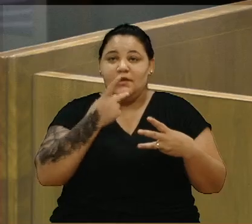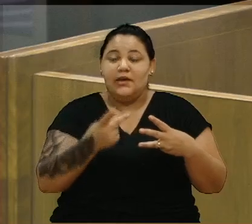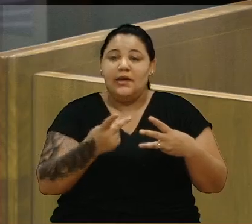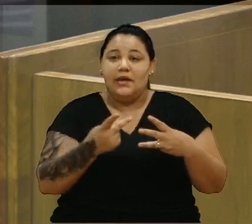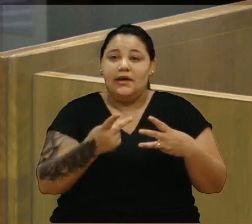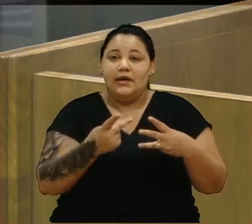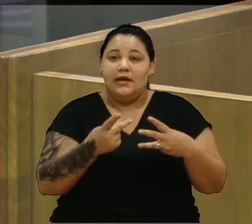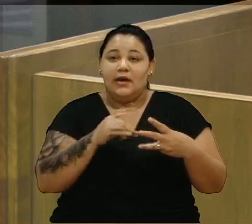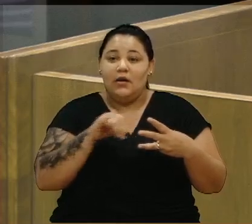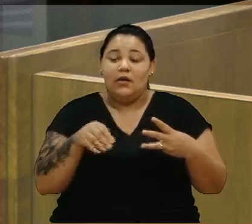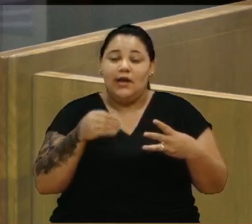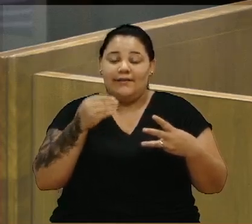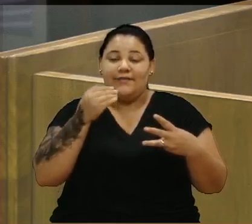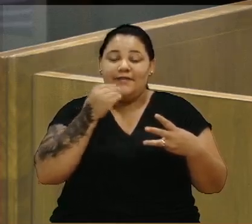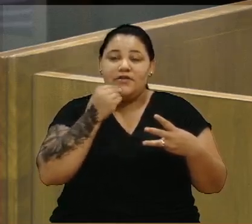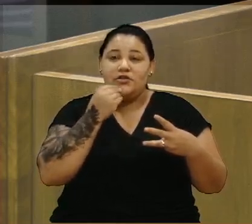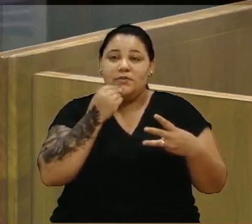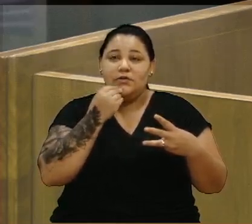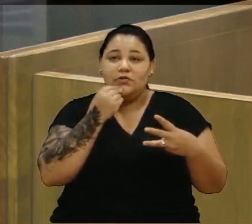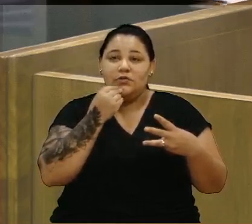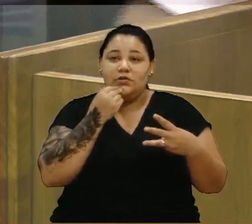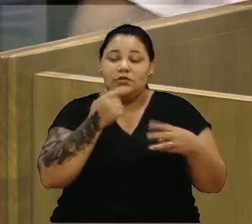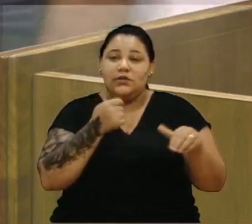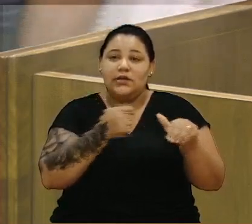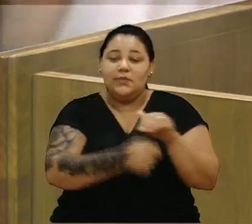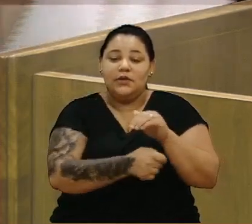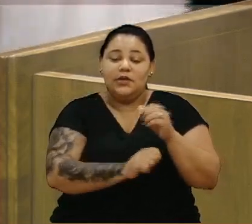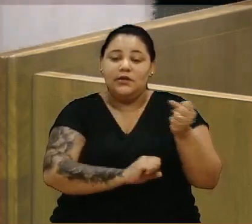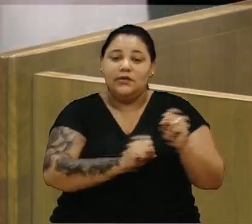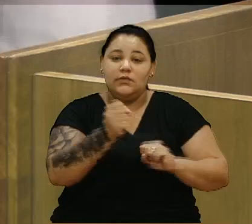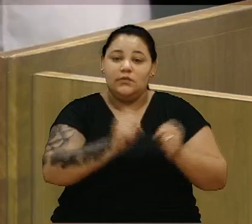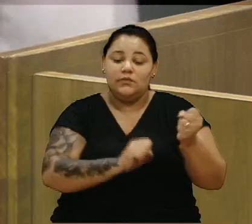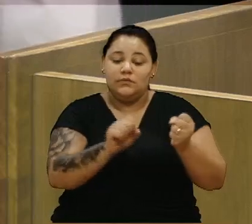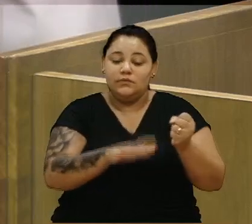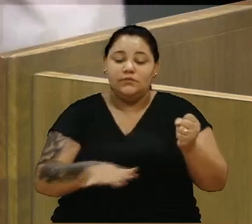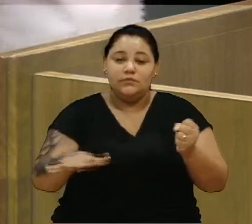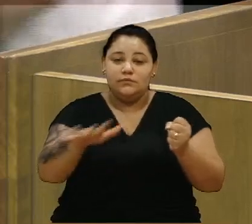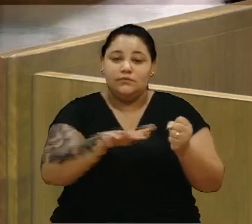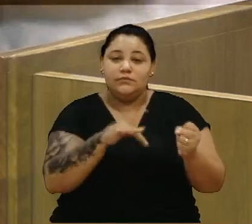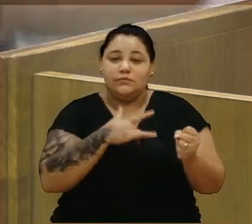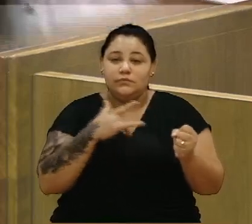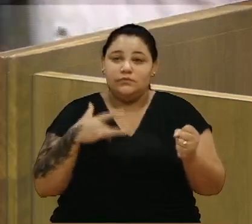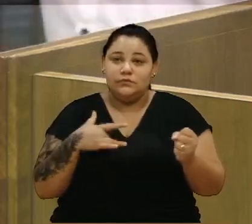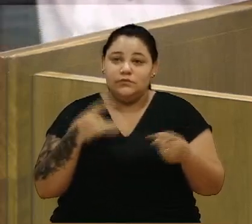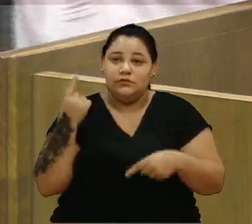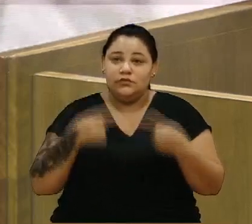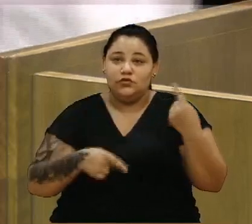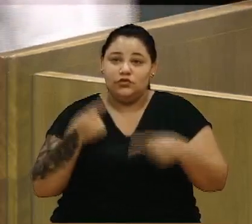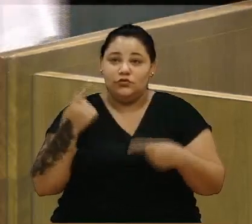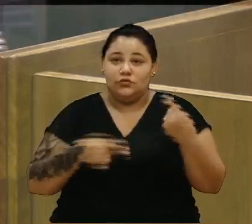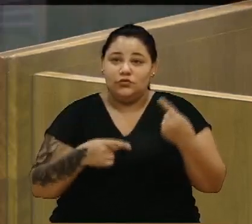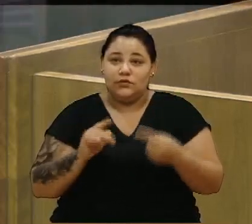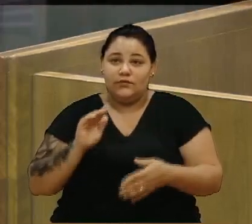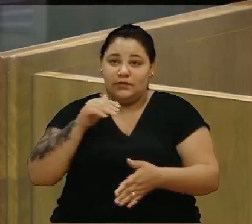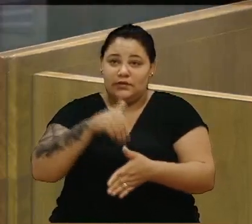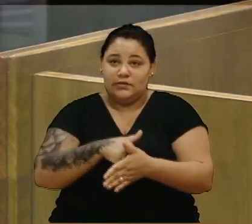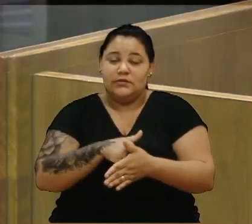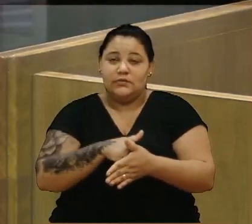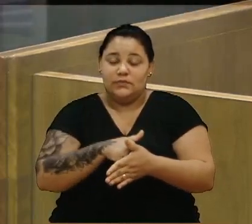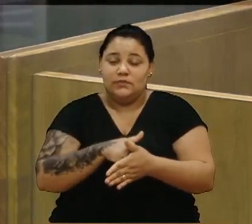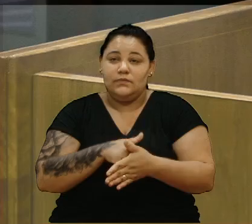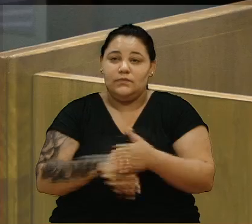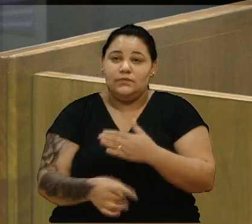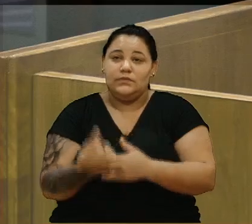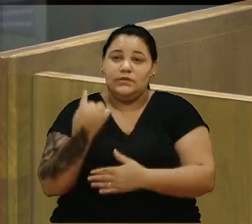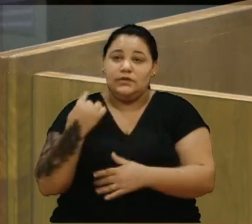nosso município tem de investimento na indústria, inclusive nessa área. É um debate que foi feito nas eleições passadas e acredito que essa casa precisa